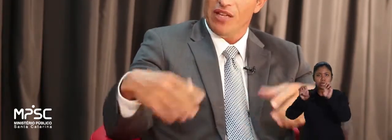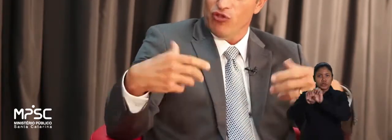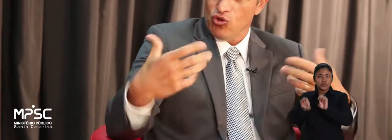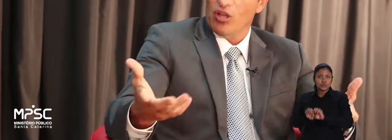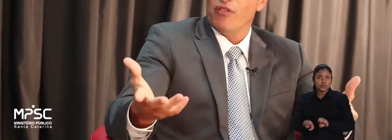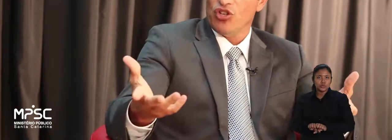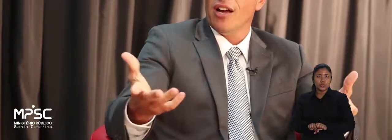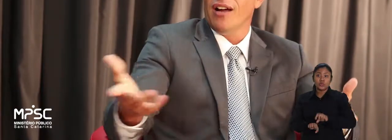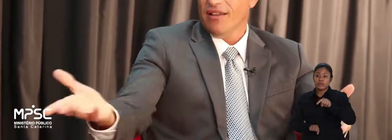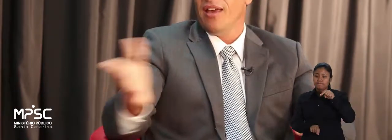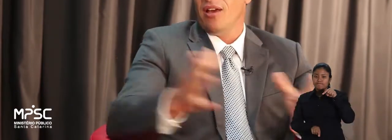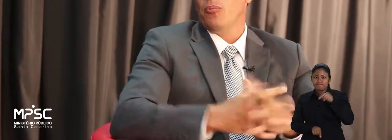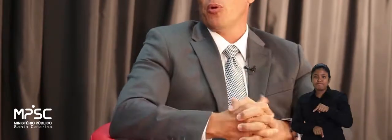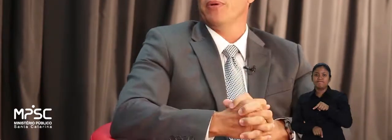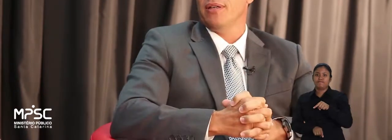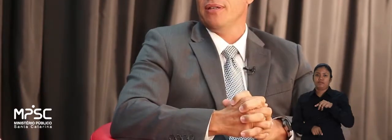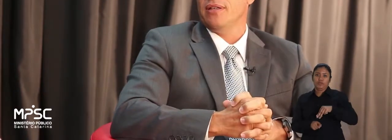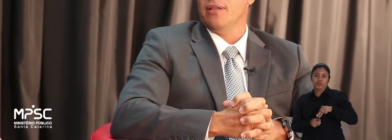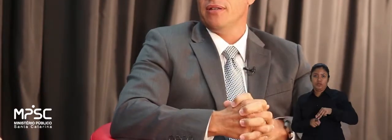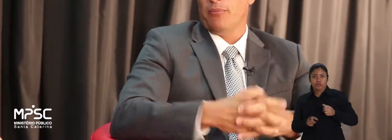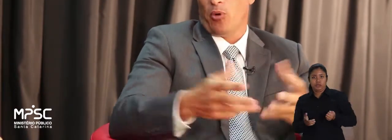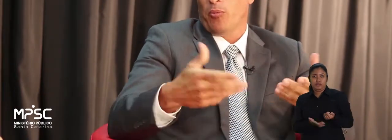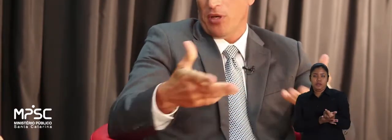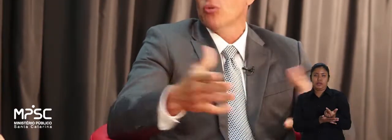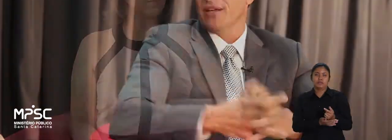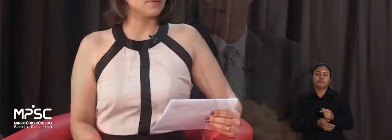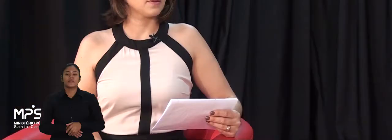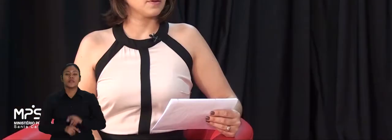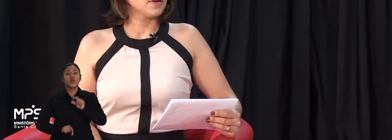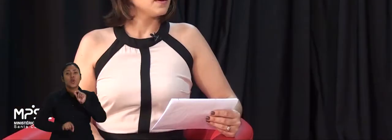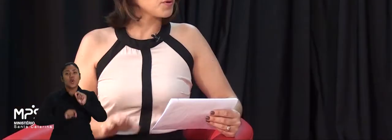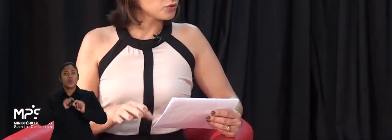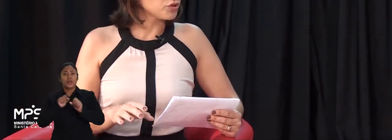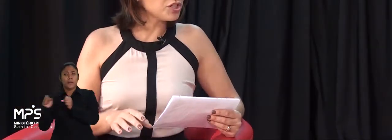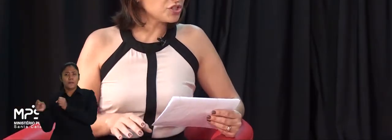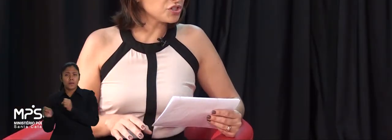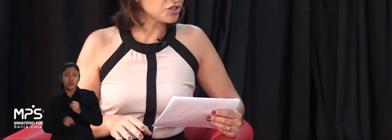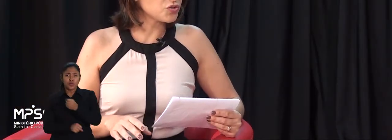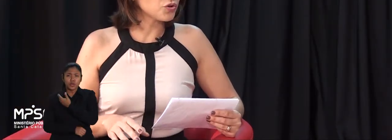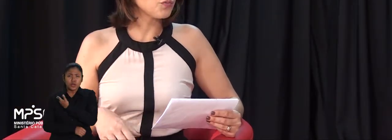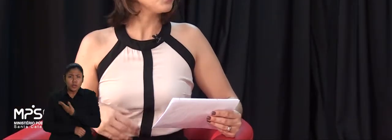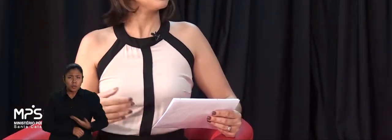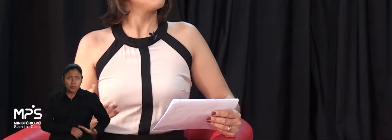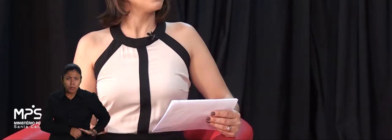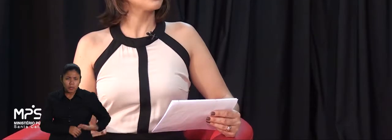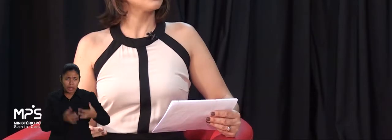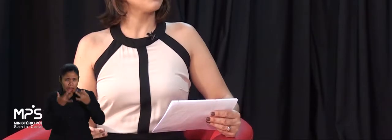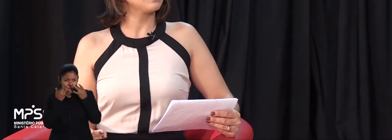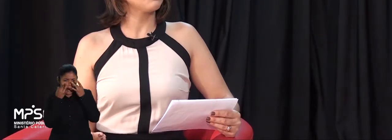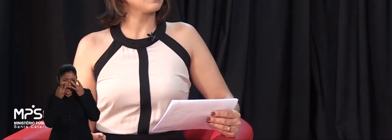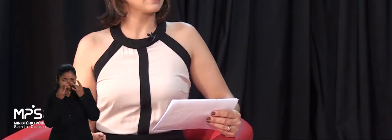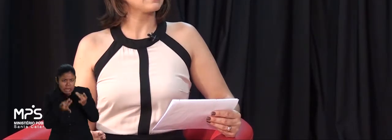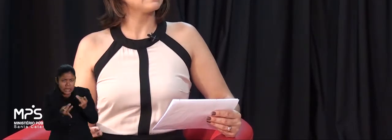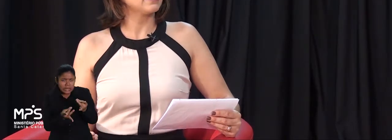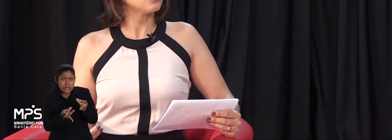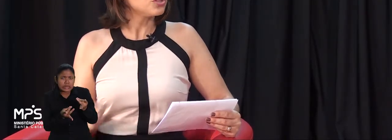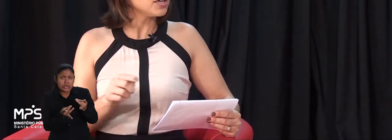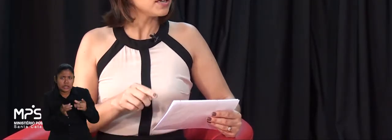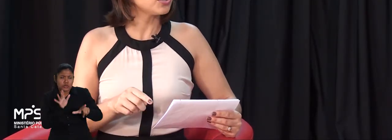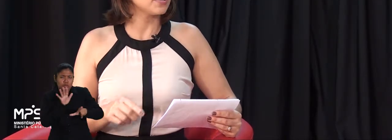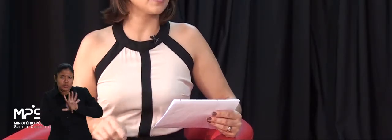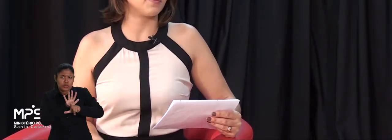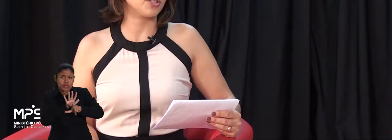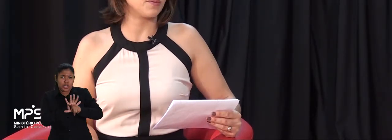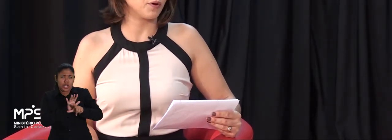até mesmo a infraestrutura que vai chegar é o próprio a prova particular promotor diante disso o poder público deveria ficar atento